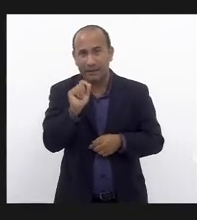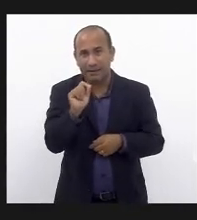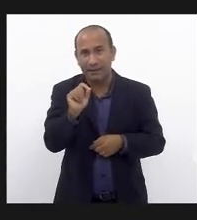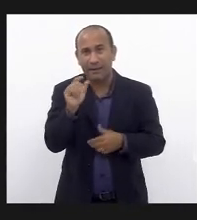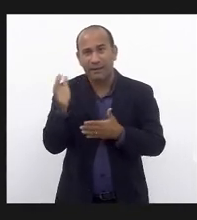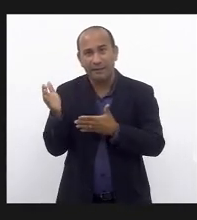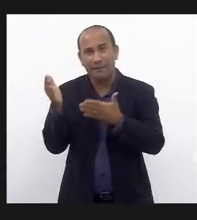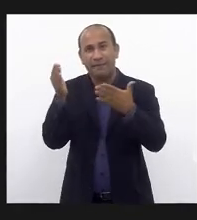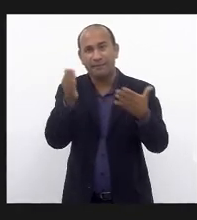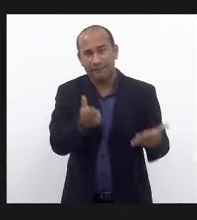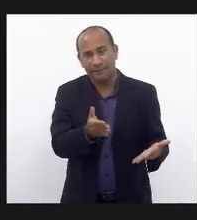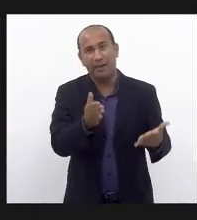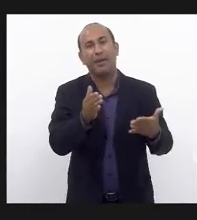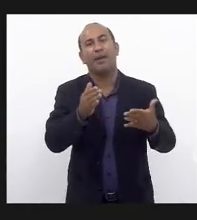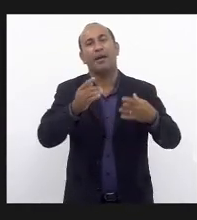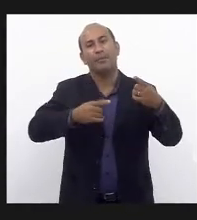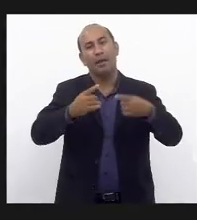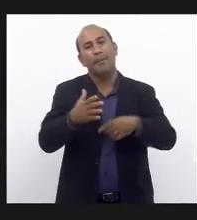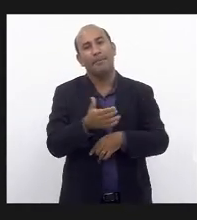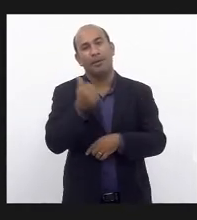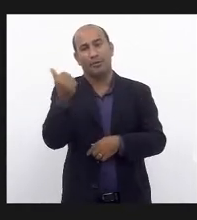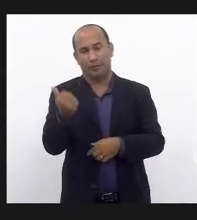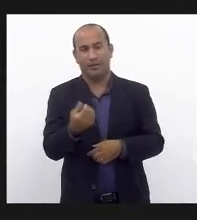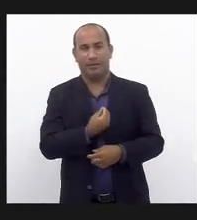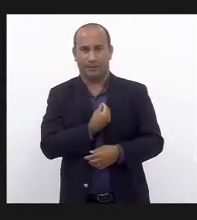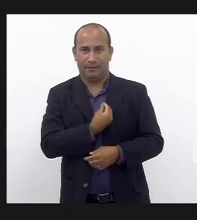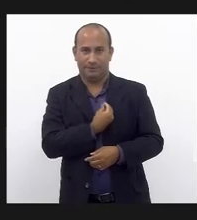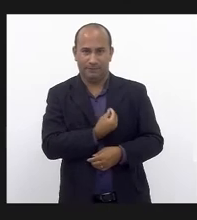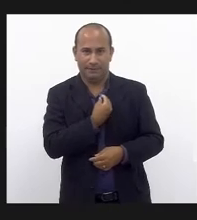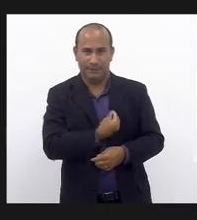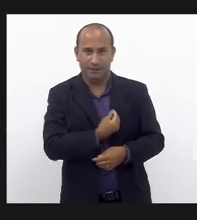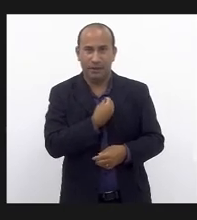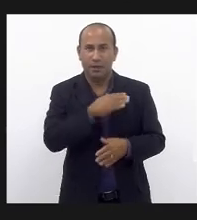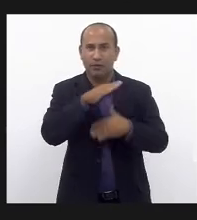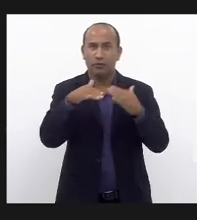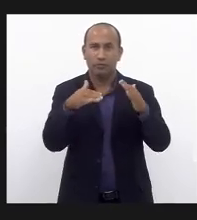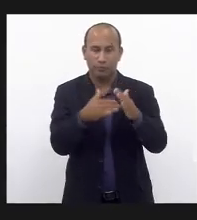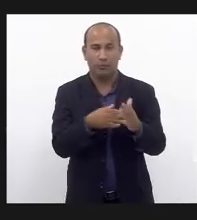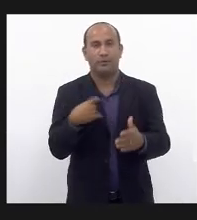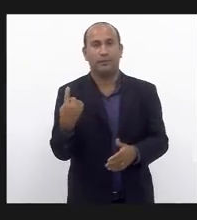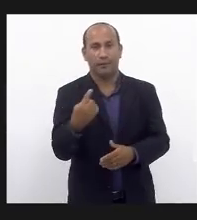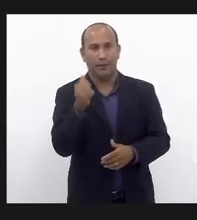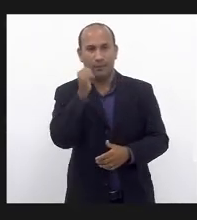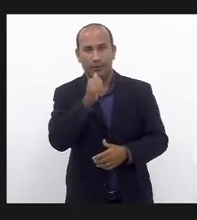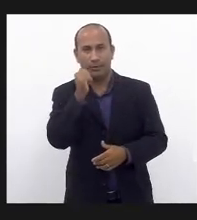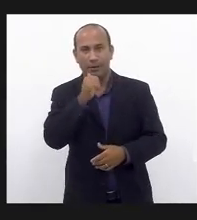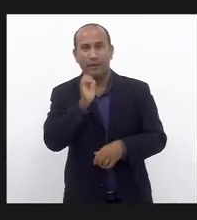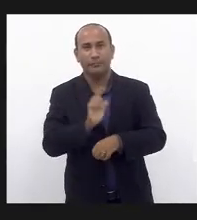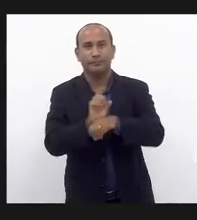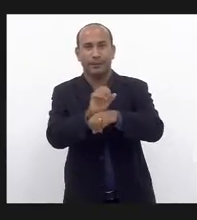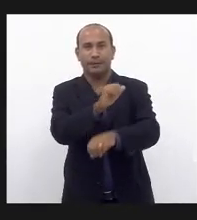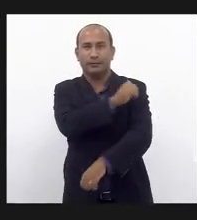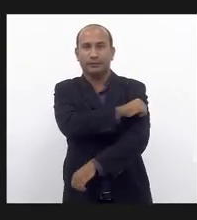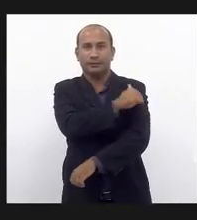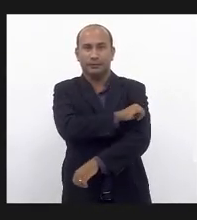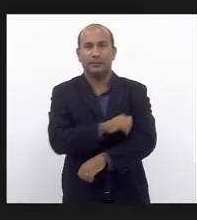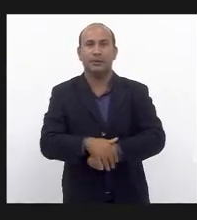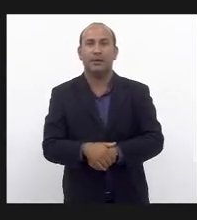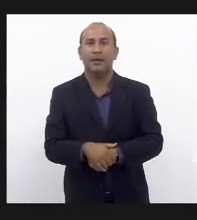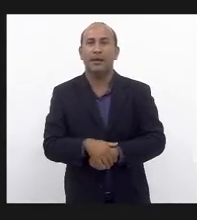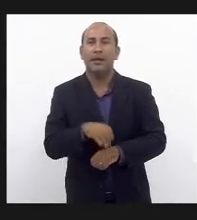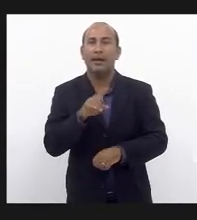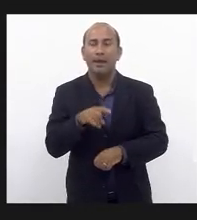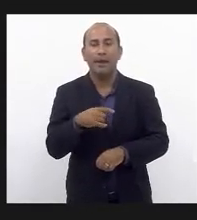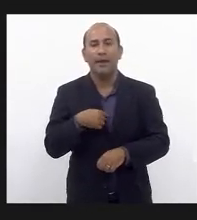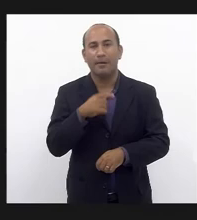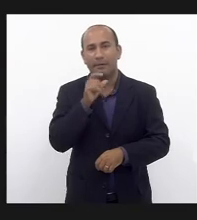venham políticas públicas na melhoria da qualidade de vida de todas nós, mulheres aí do Estado do Rio de Janeiro. Então, eram essas